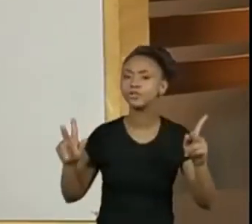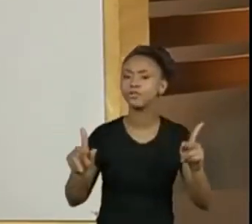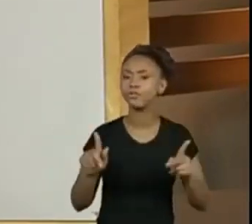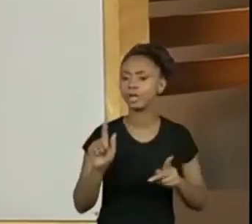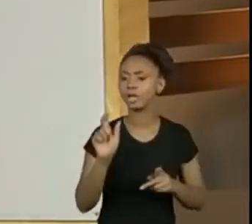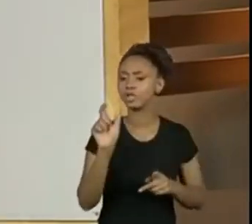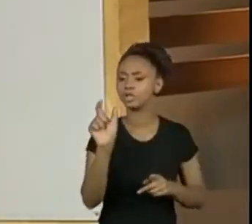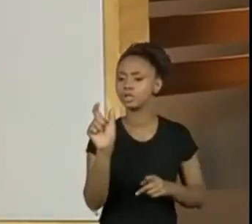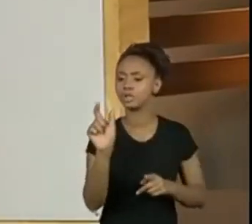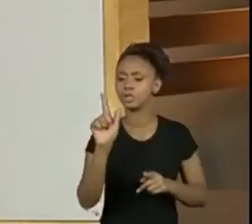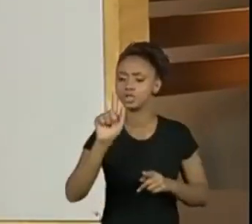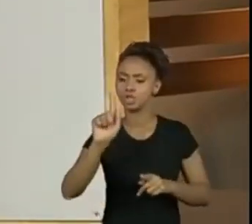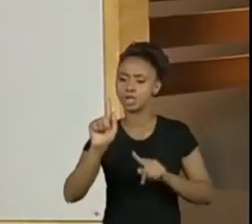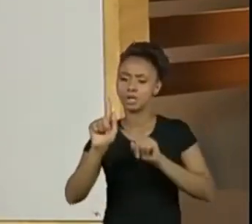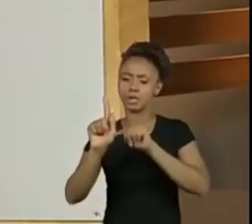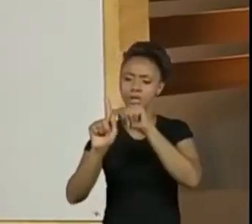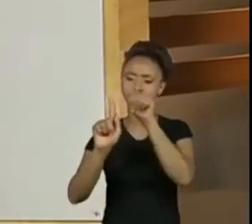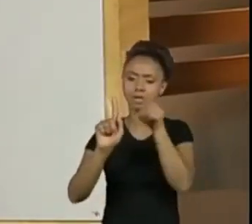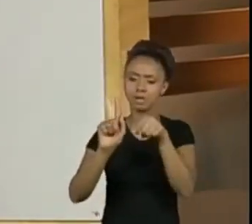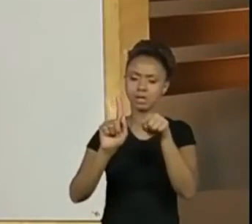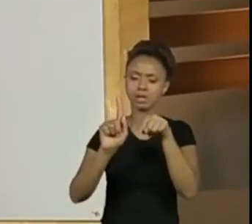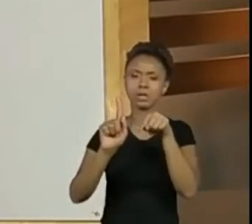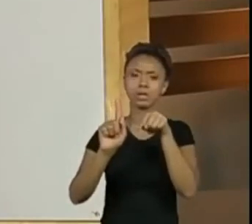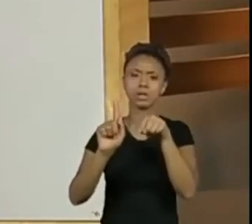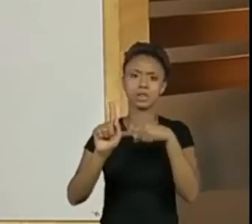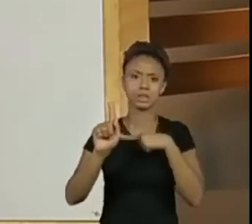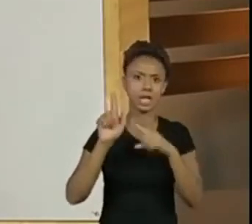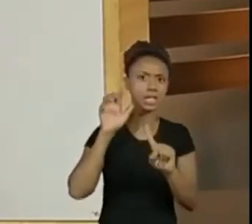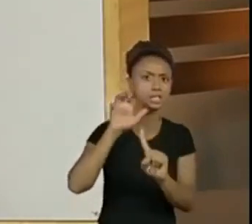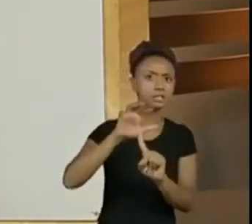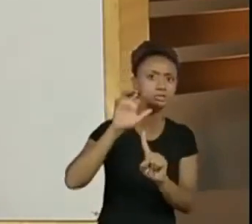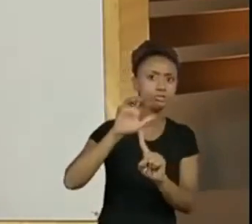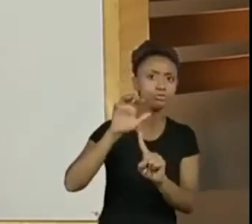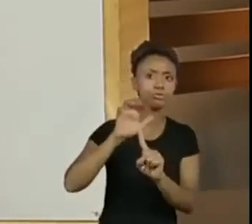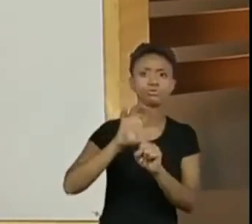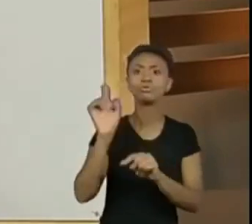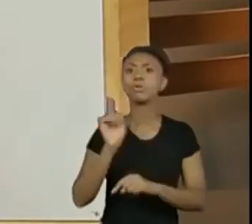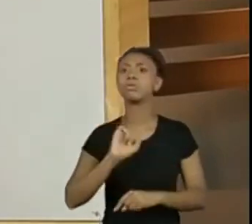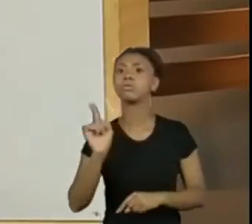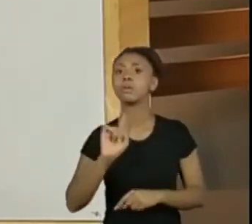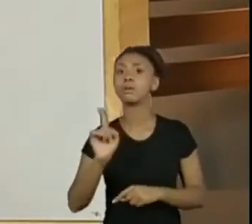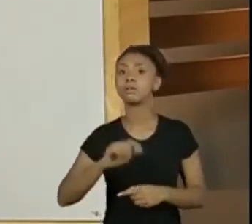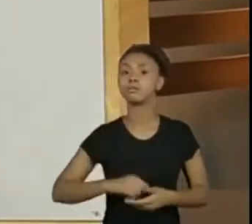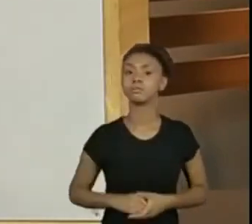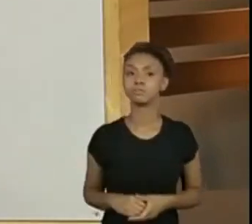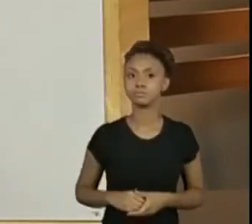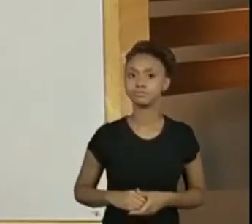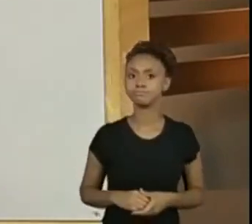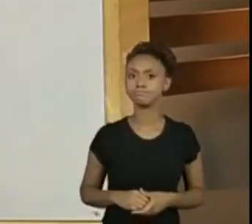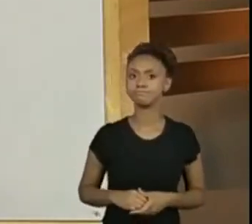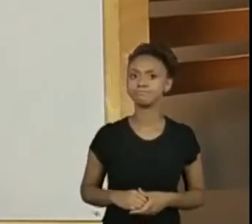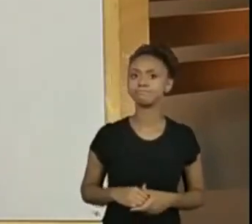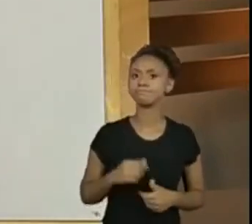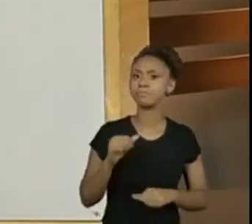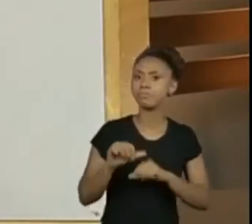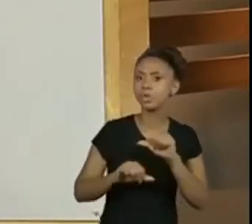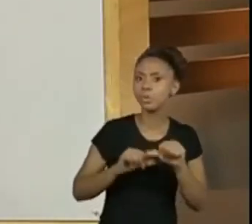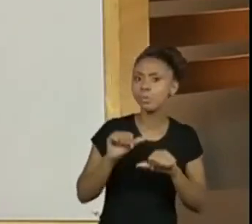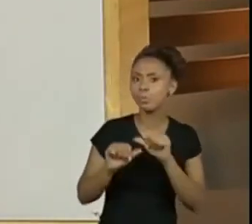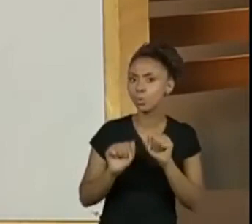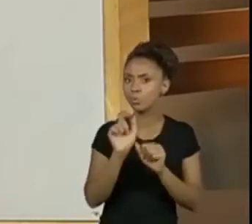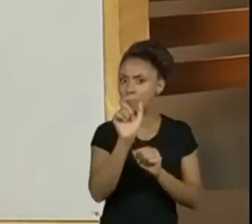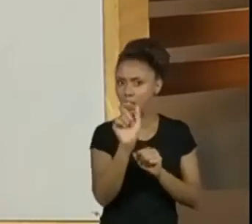que vem depois do G? A letra que vem depois do G muda alguma coisa